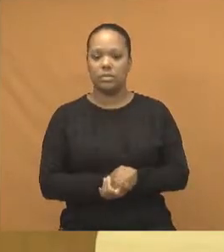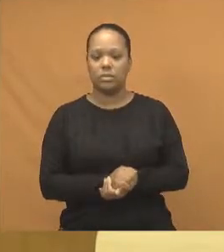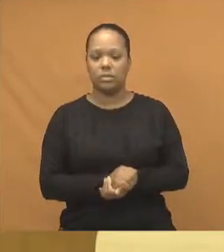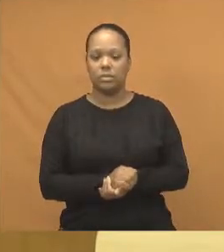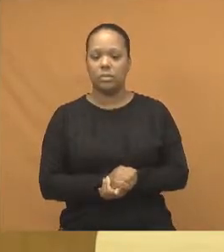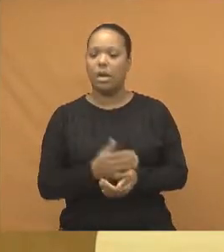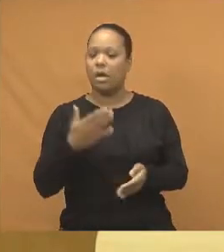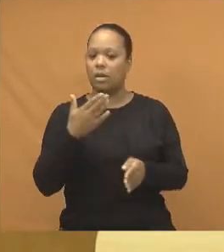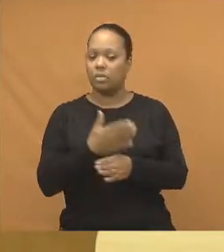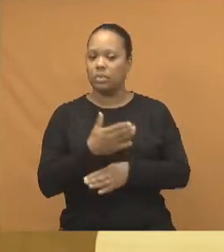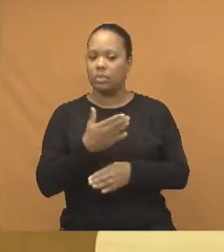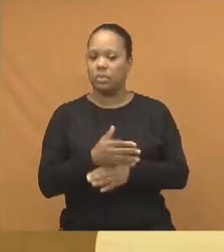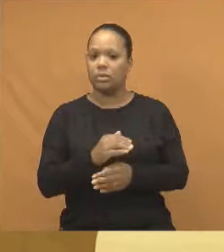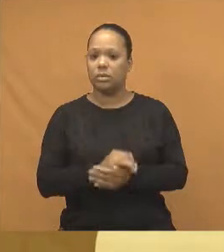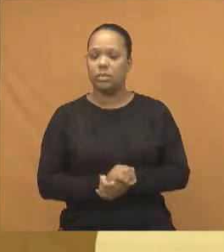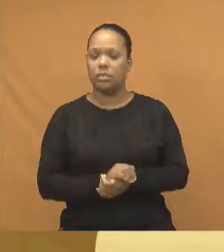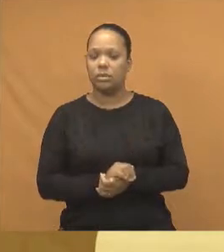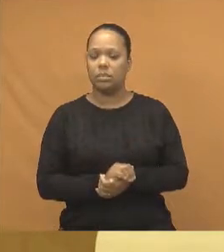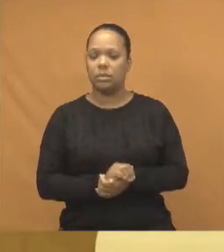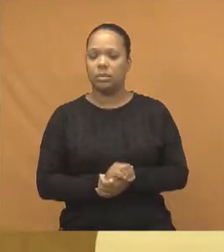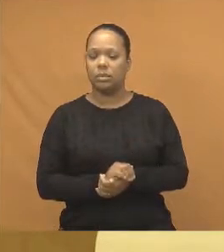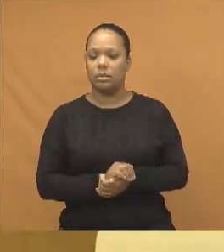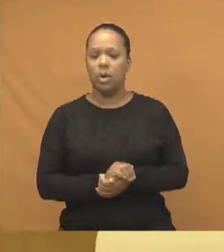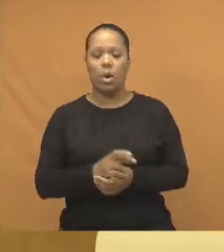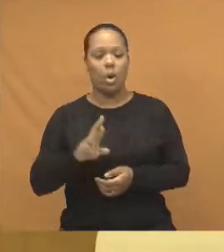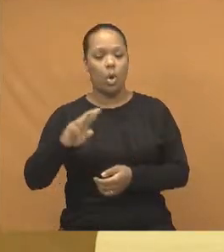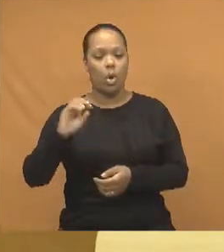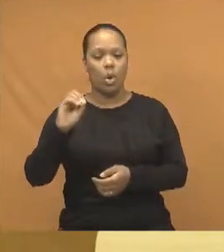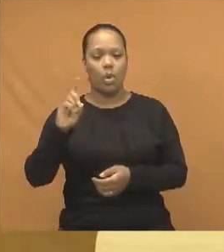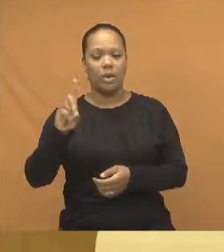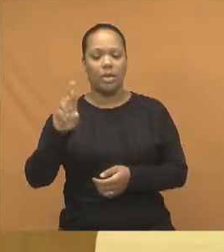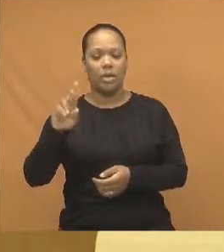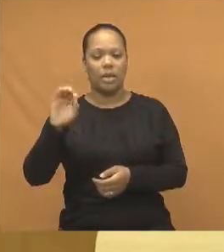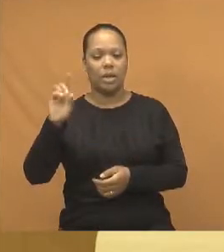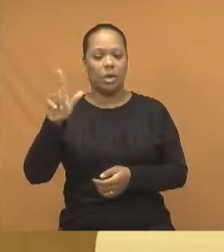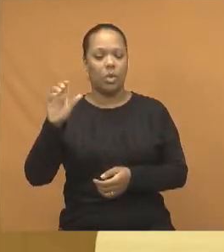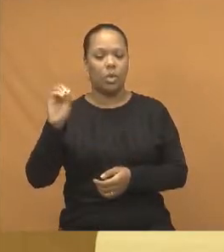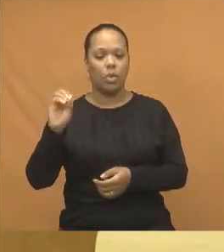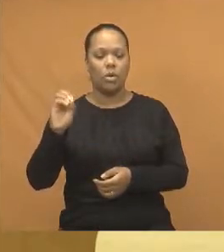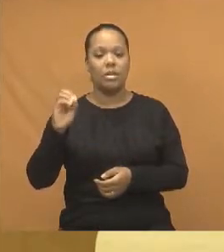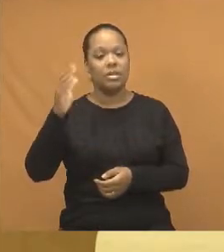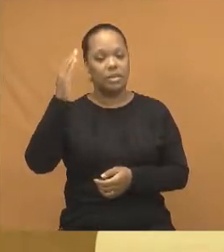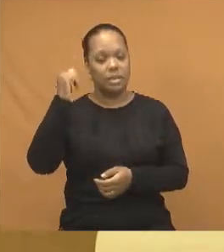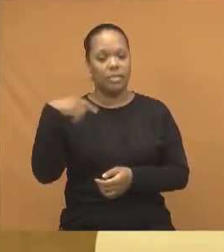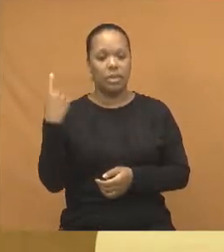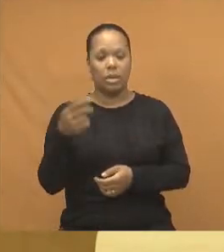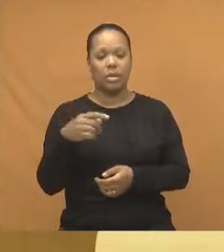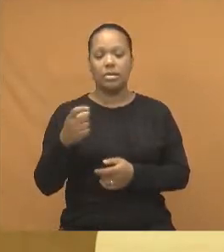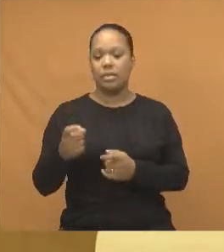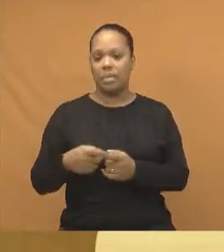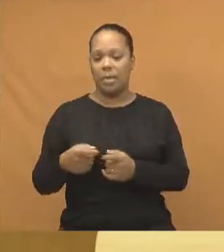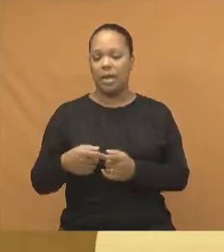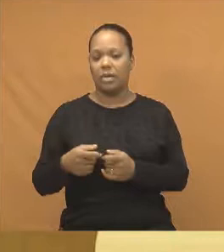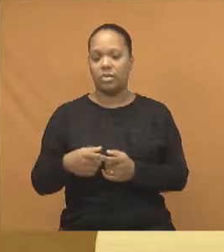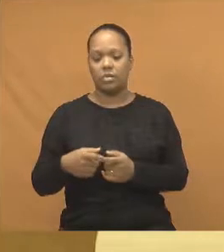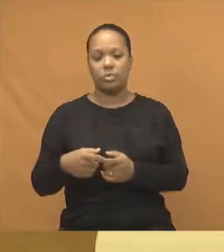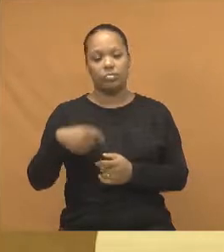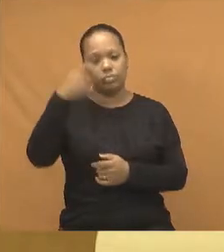são atendidos, mesmo porque o protocolo, né, o Rodrigo tem bem ciência disso, o protocolo nosso como médico é dessa